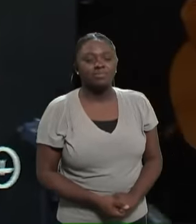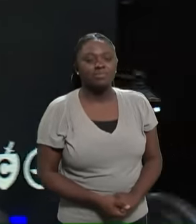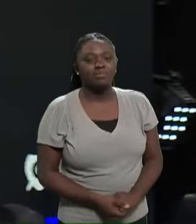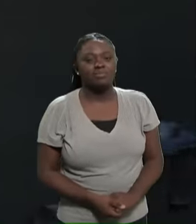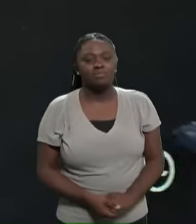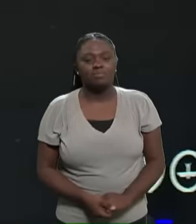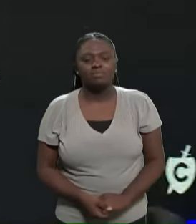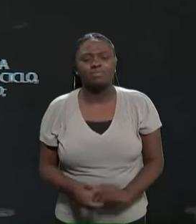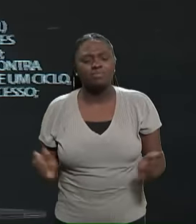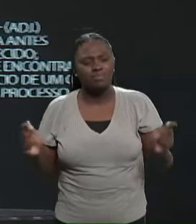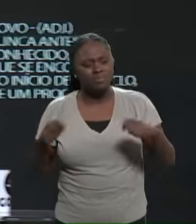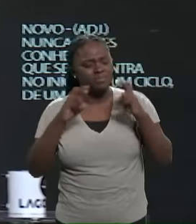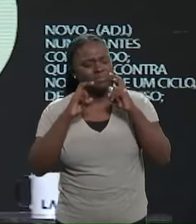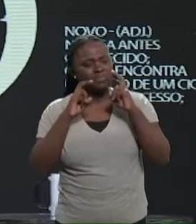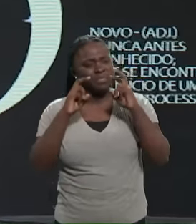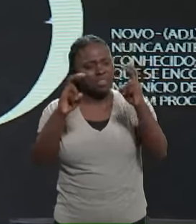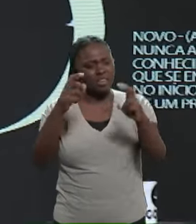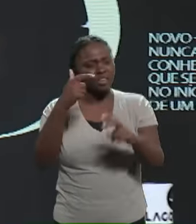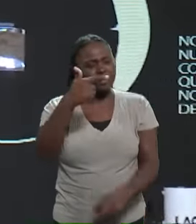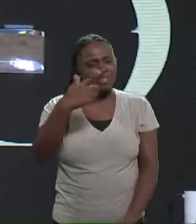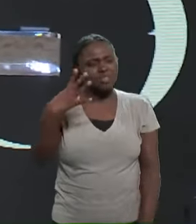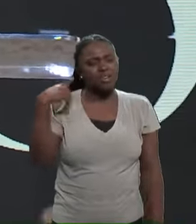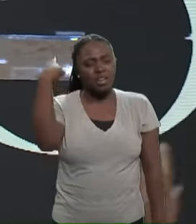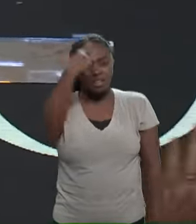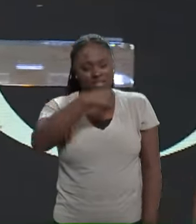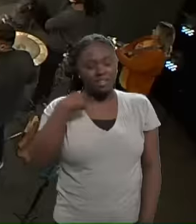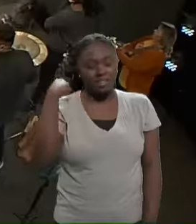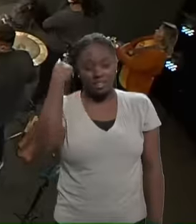Alguém pode gritar 24 horas?